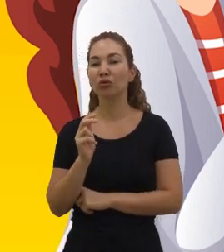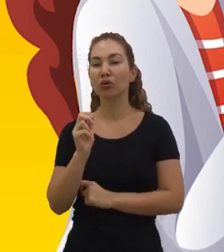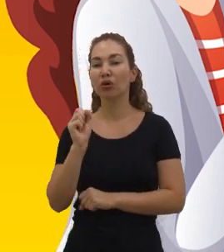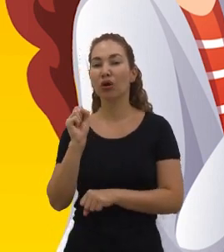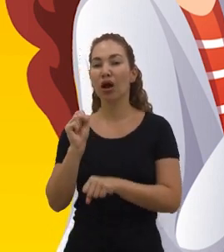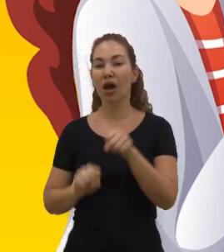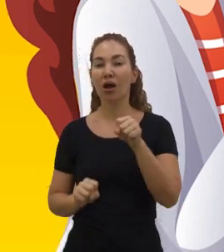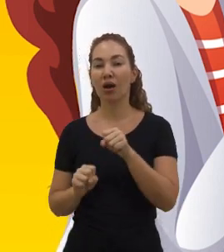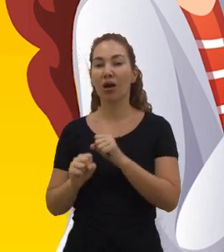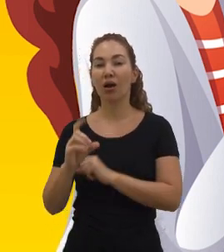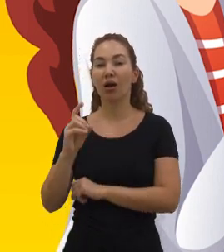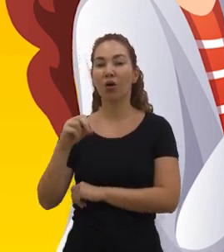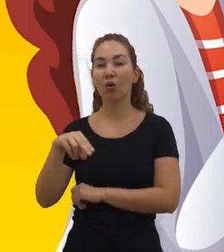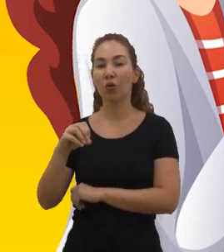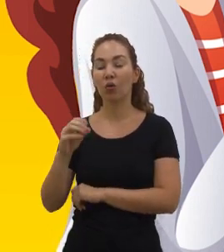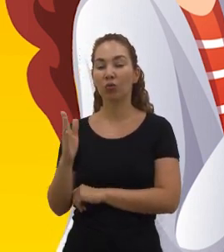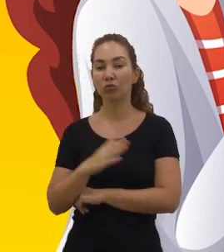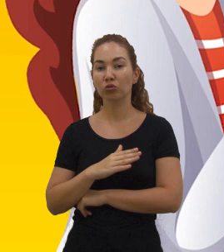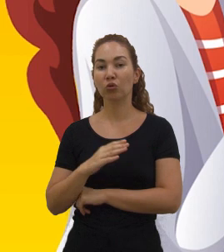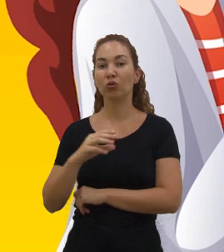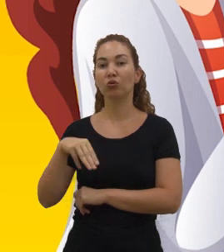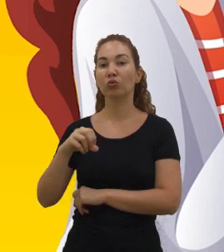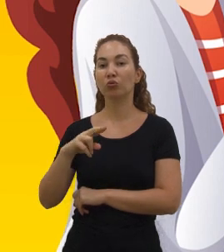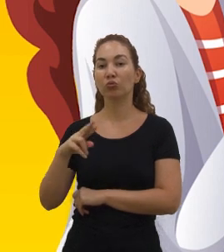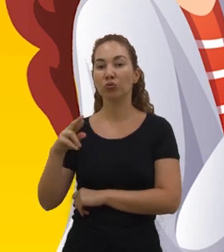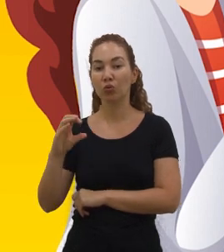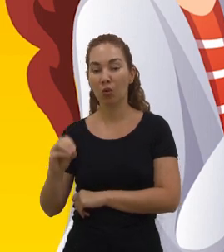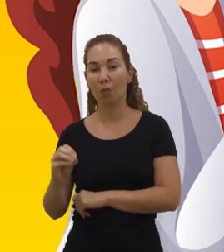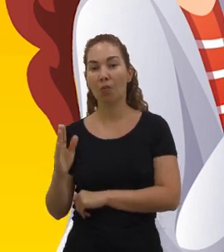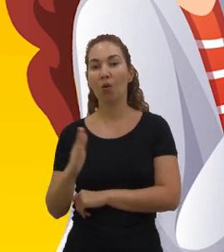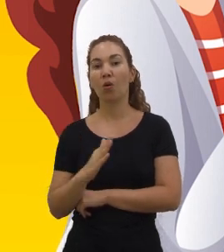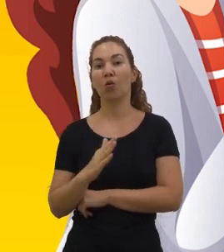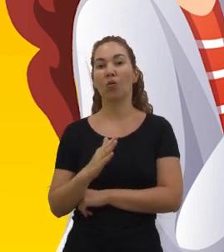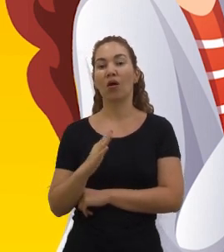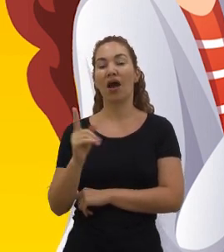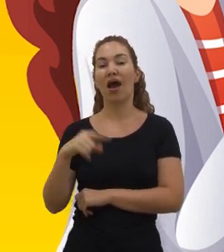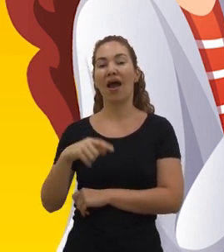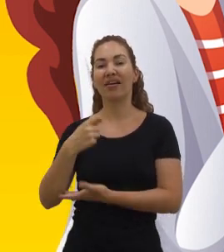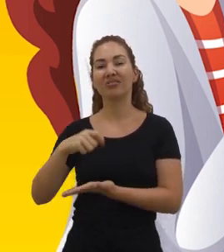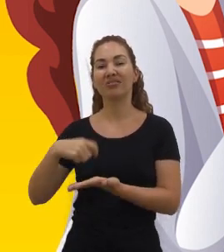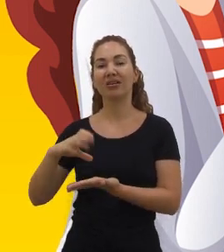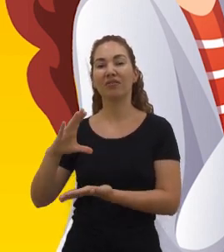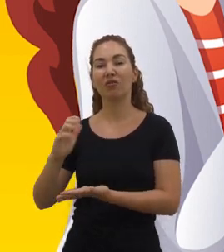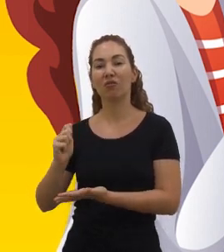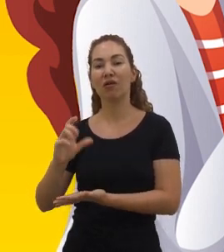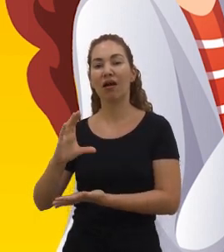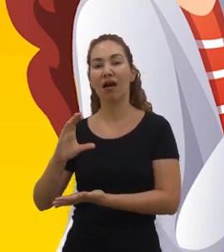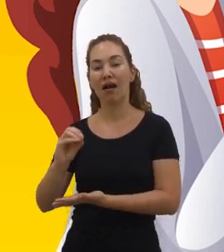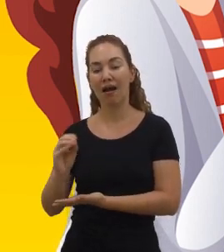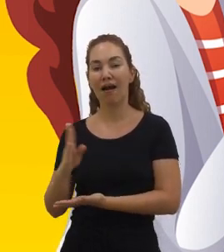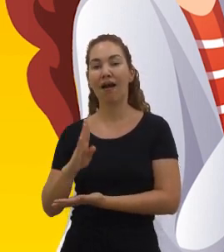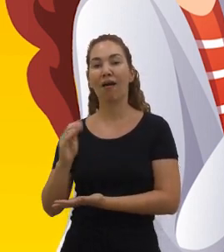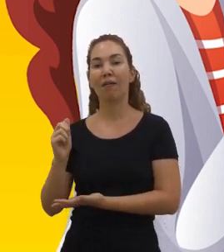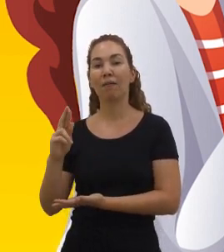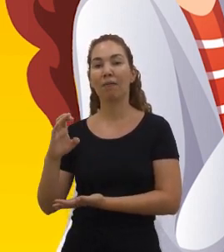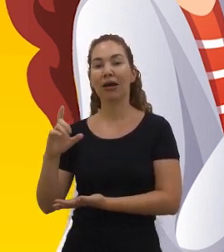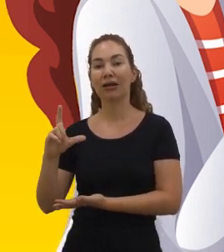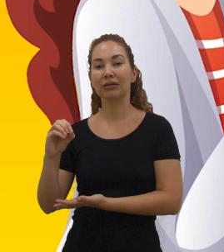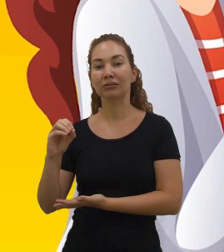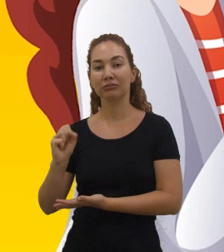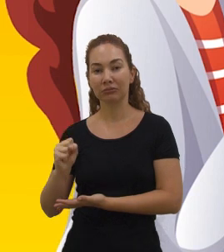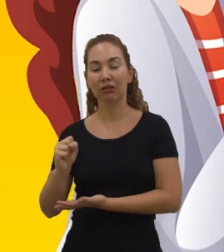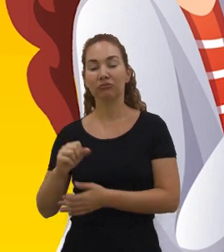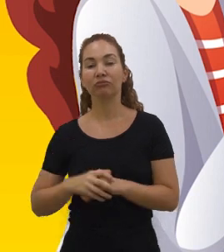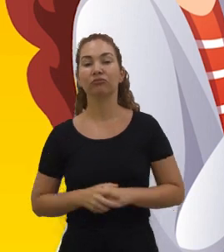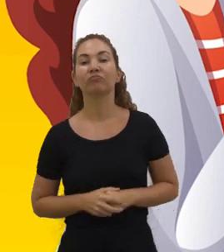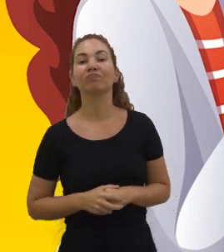Abusado, O Dono do Morro, Dona Marta, do Caco Barcelos. É um livro, assim, que é a biografia